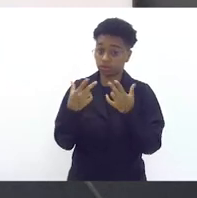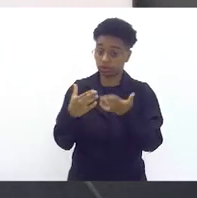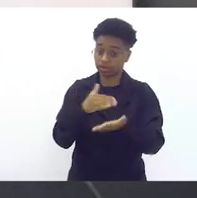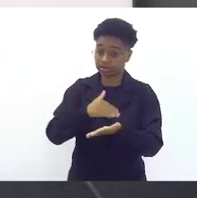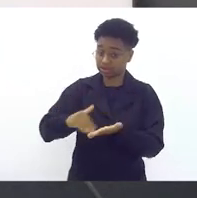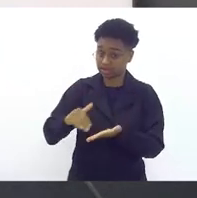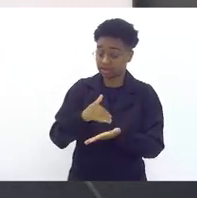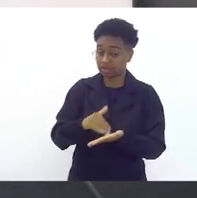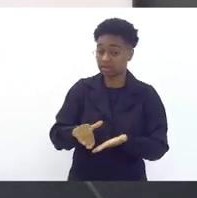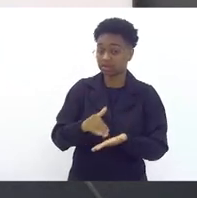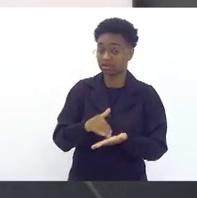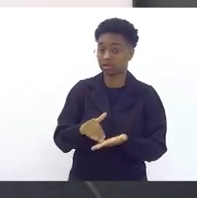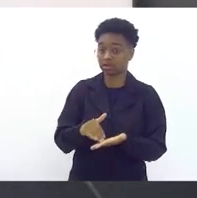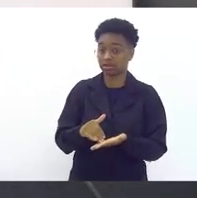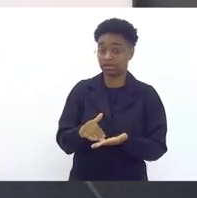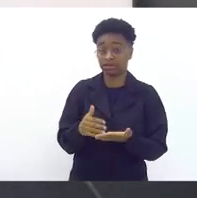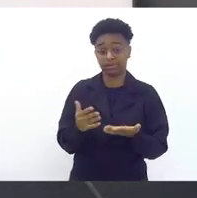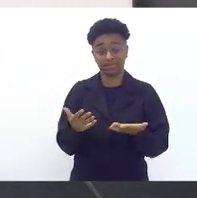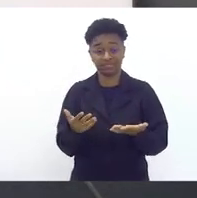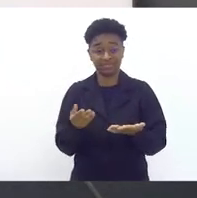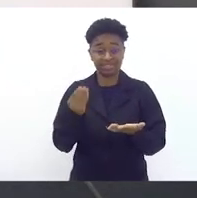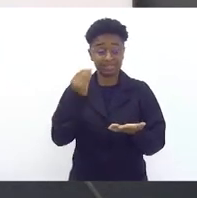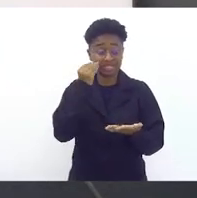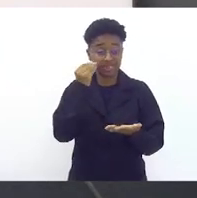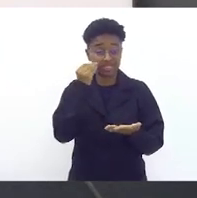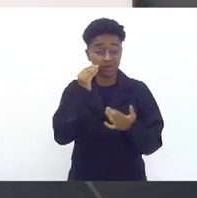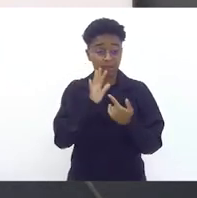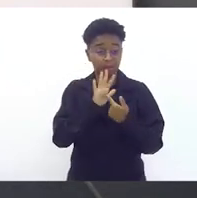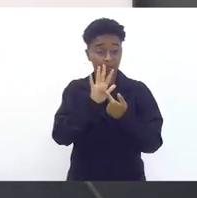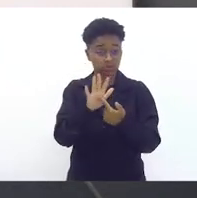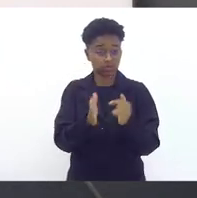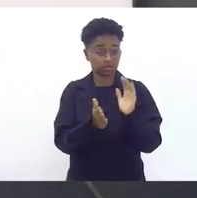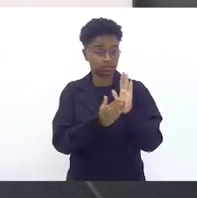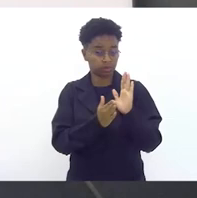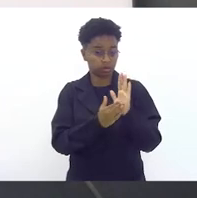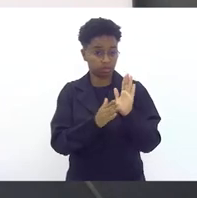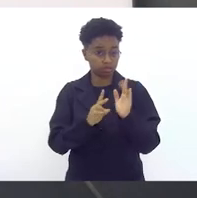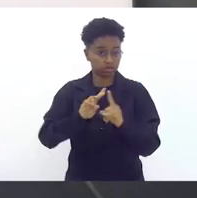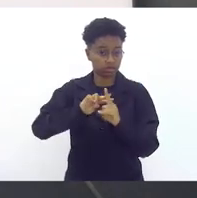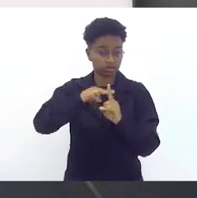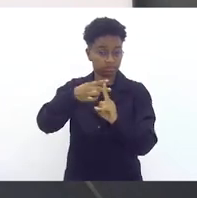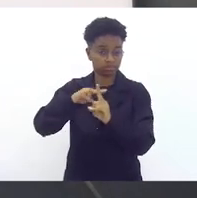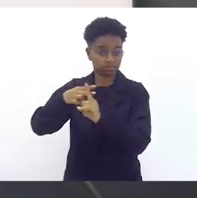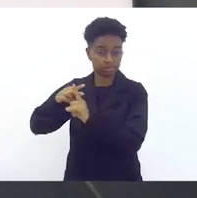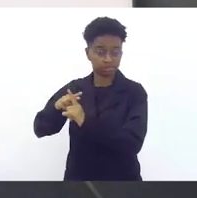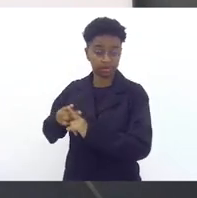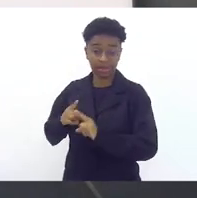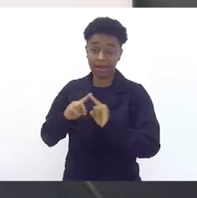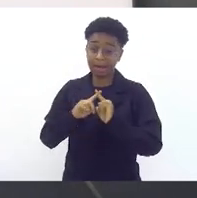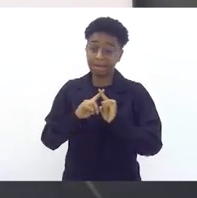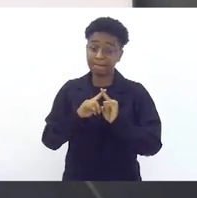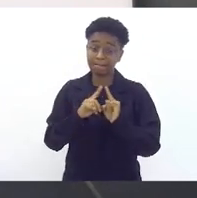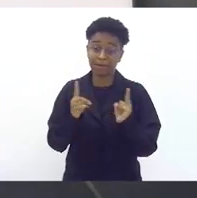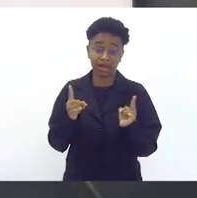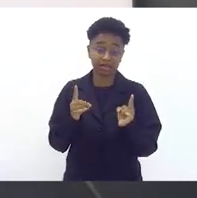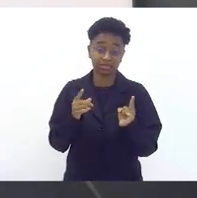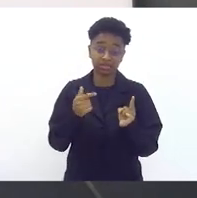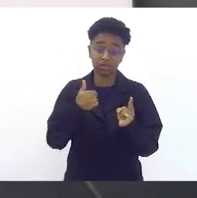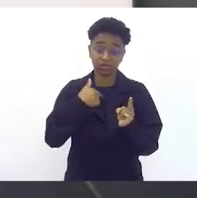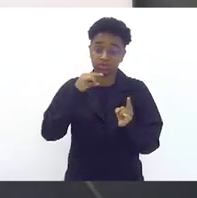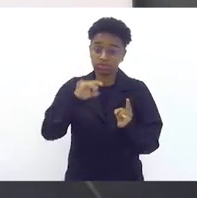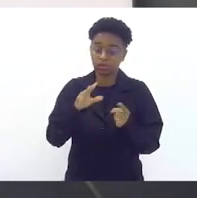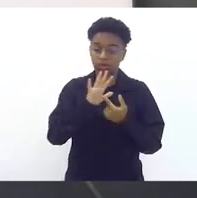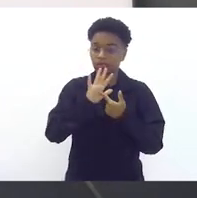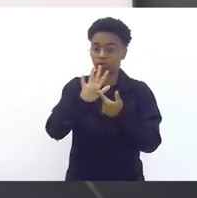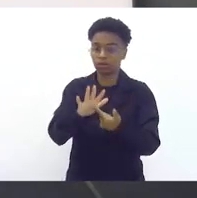também foi muito morosa na decisão de tentar apresentar as propostas de progressão. Mas isso eu estou falando em fatos, tá? Eu não